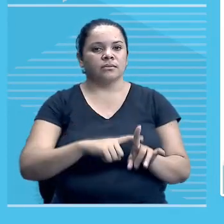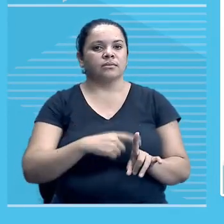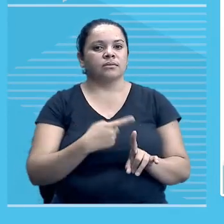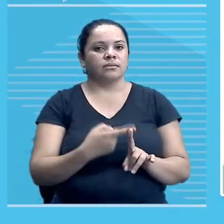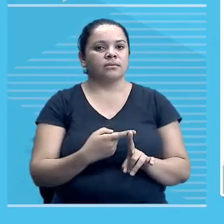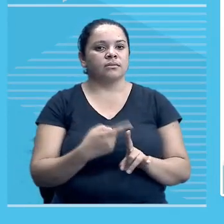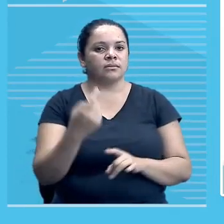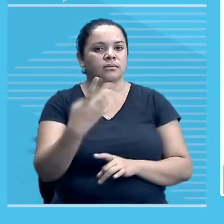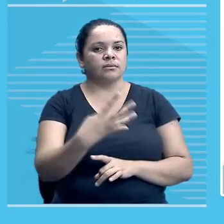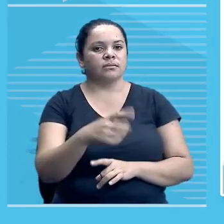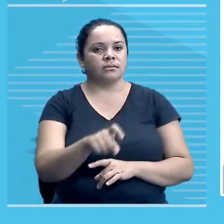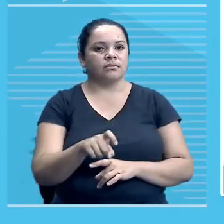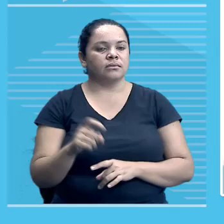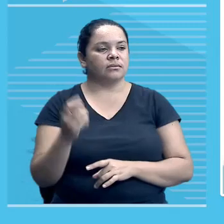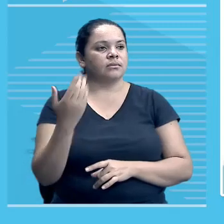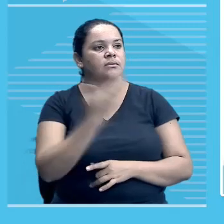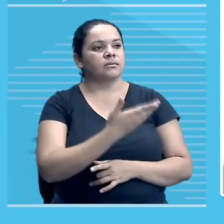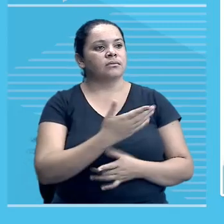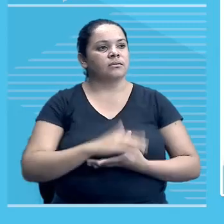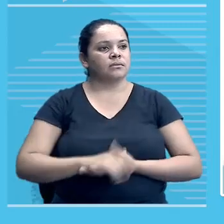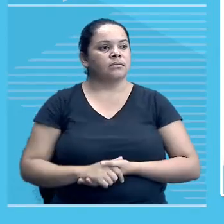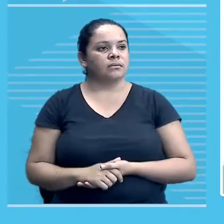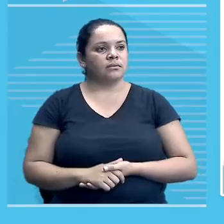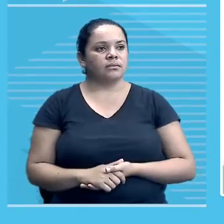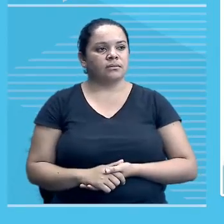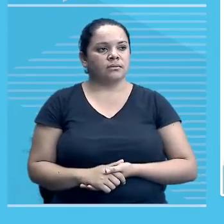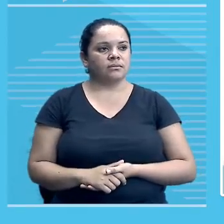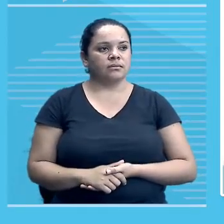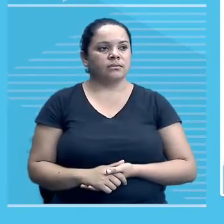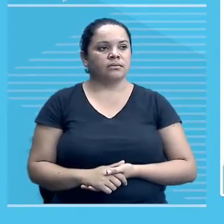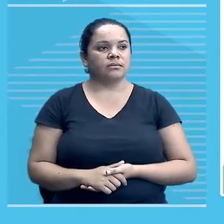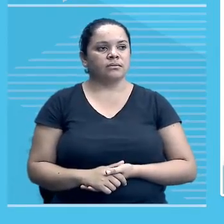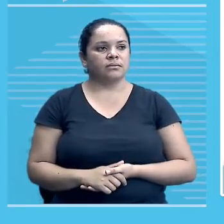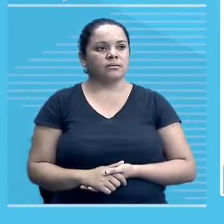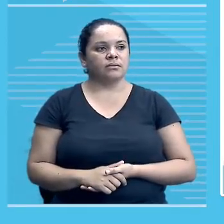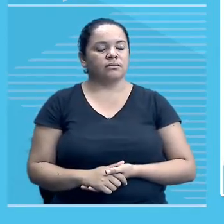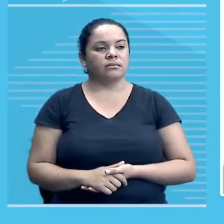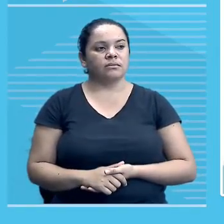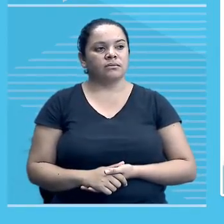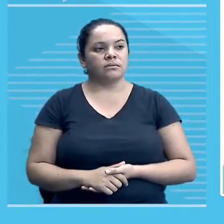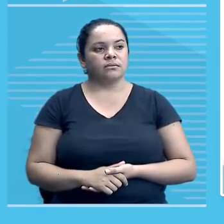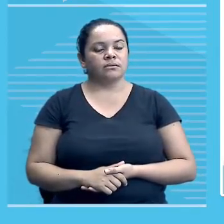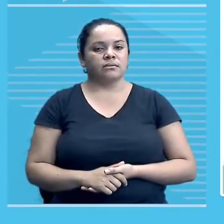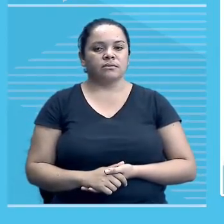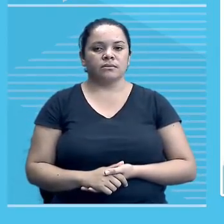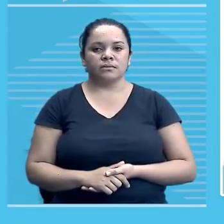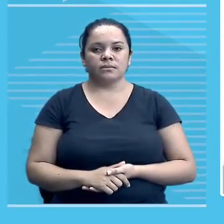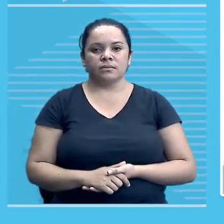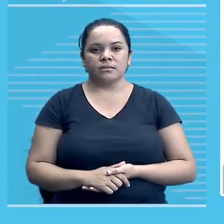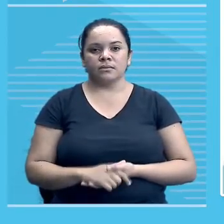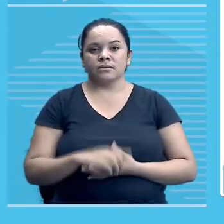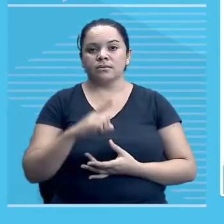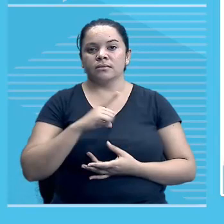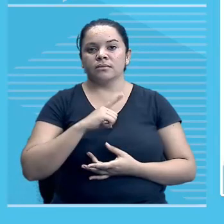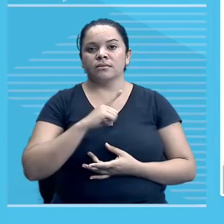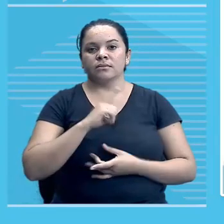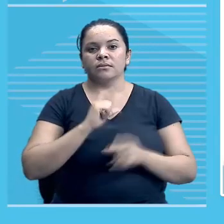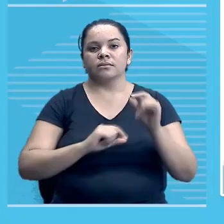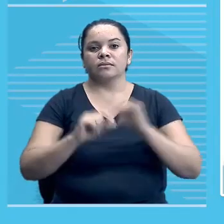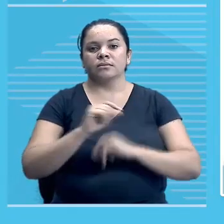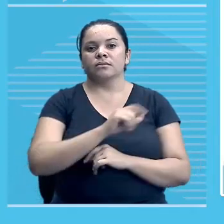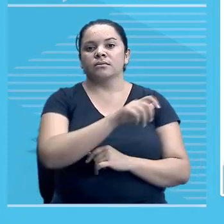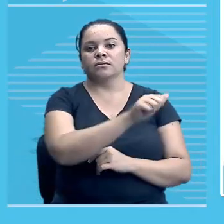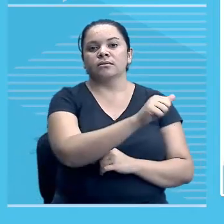mais 4x mais 3 igual a zero. Aí, nós temos quem? A igual a